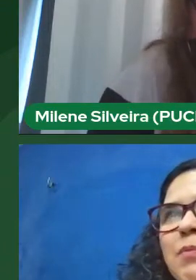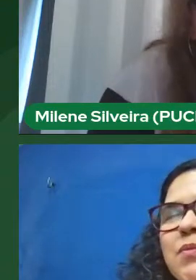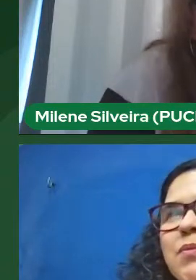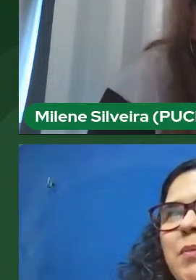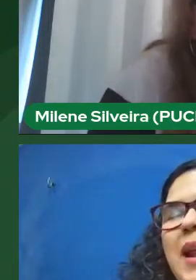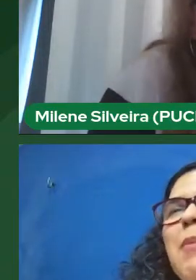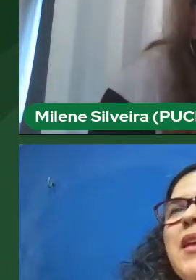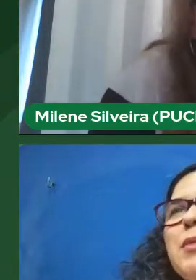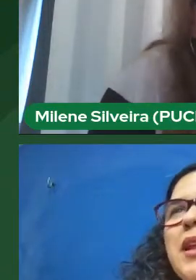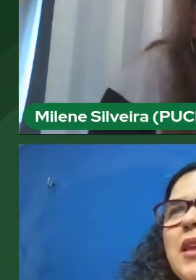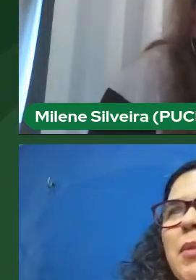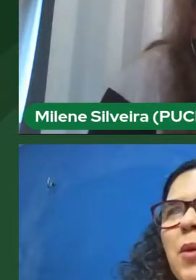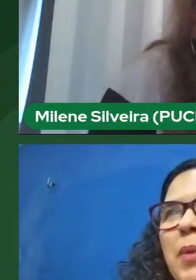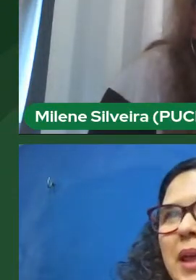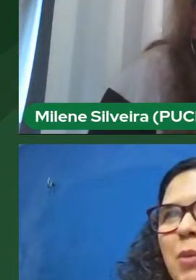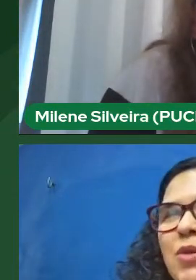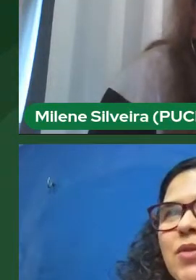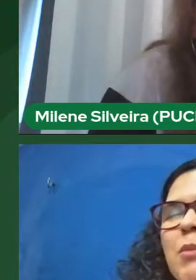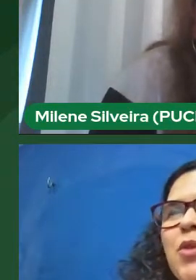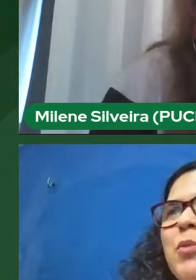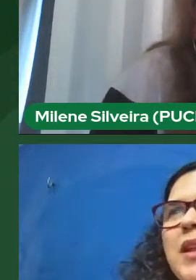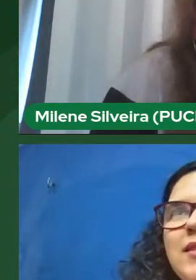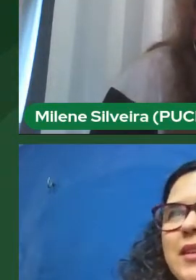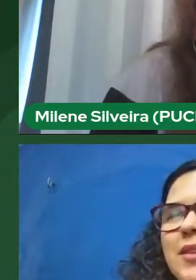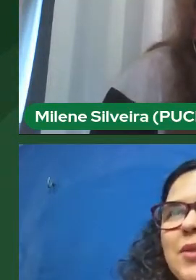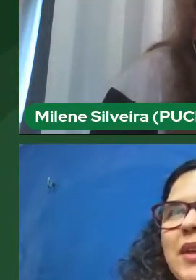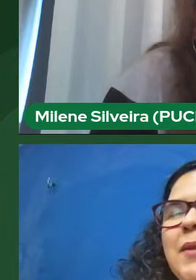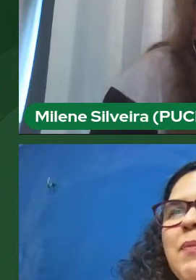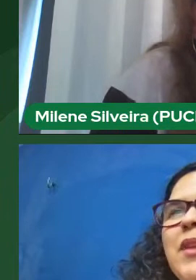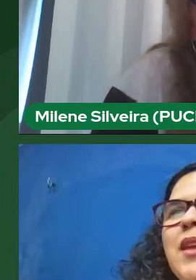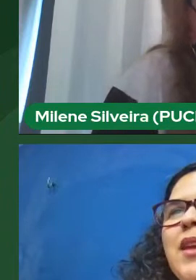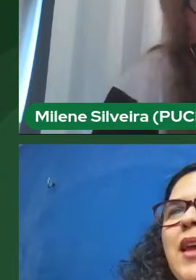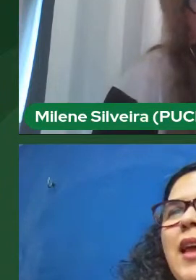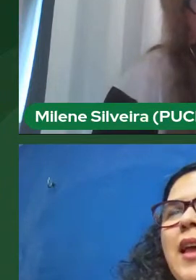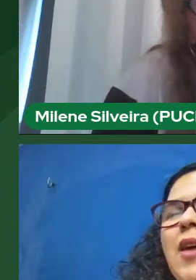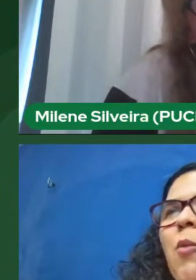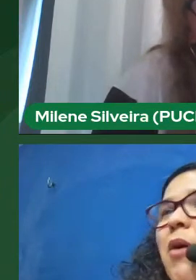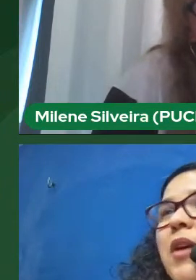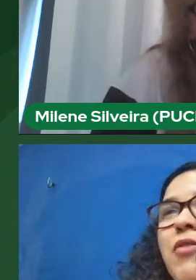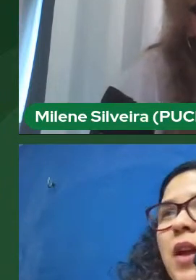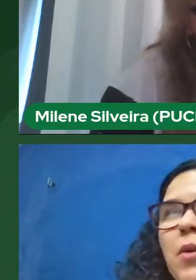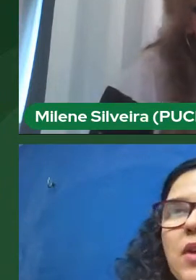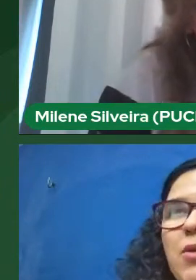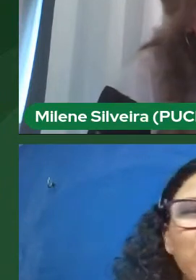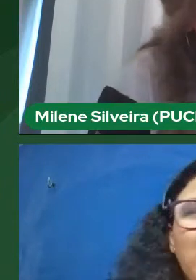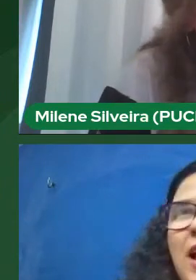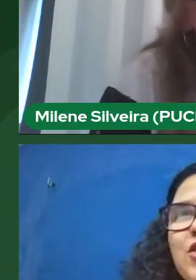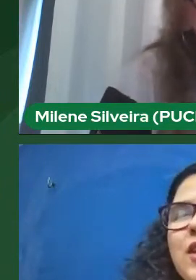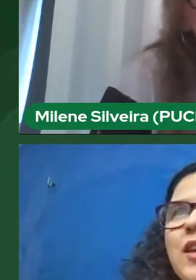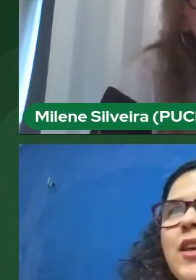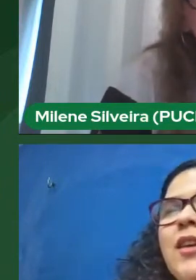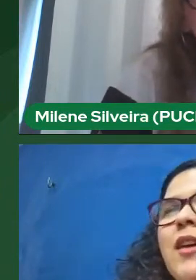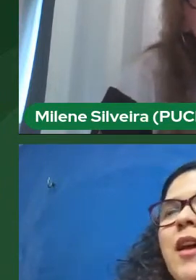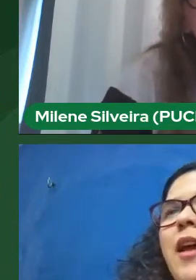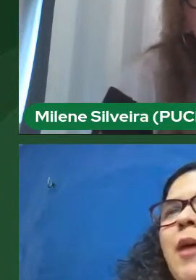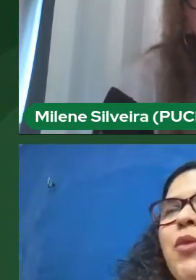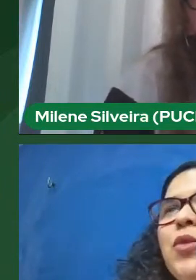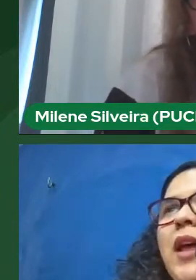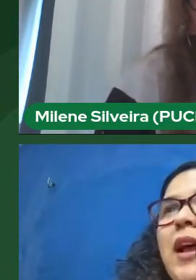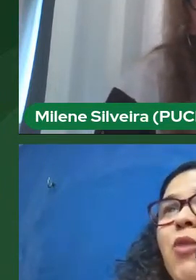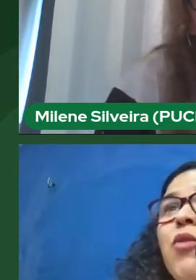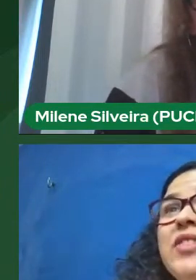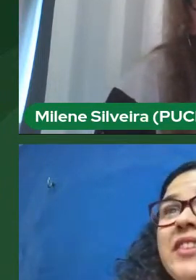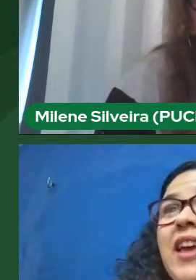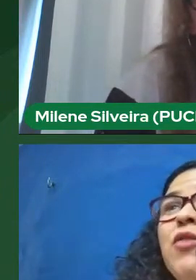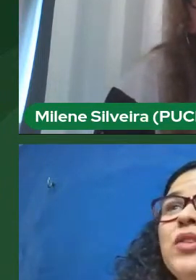tudo. Parabéns, Milene, pelo prêmio. É muito merecido, né? Como alguém falou em algum chat aqui,